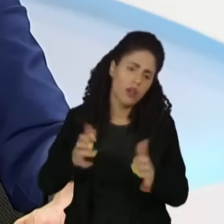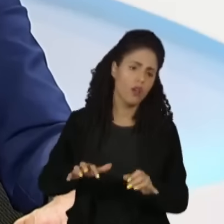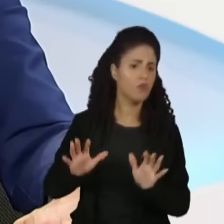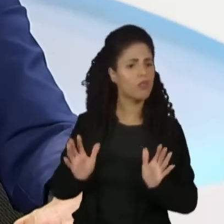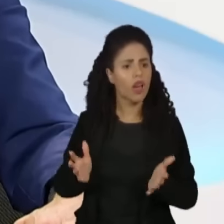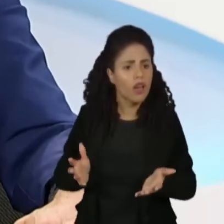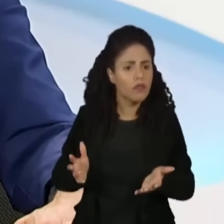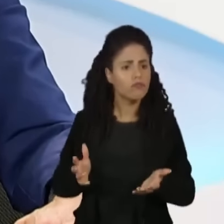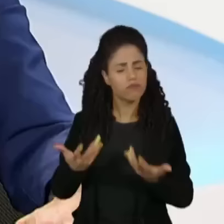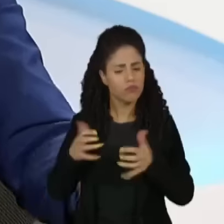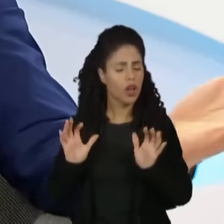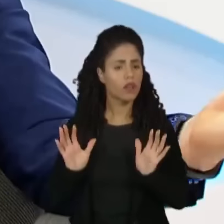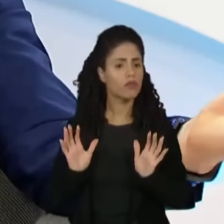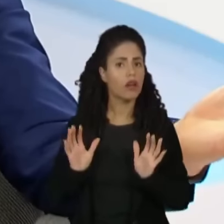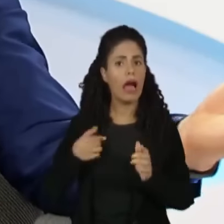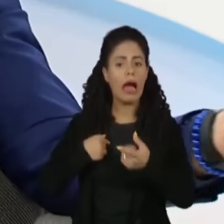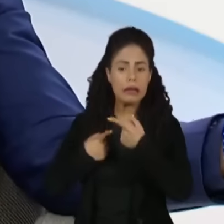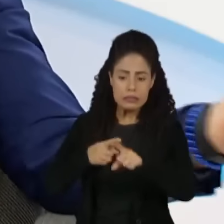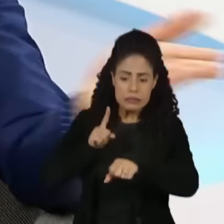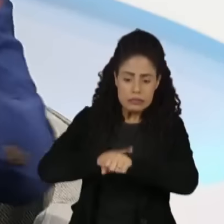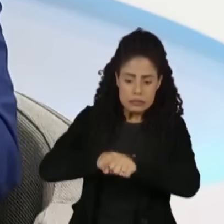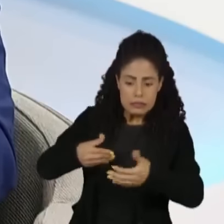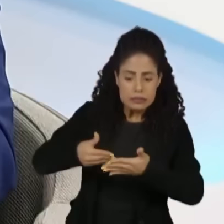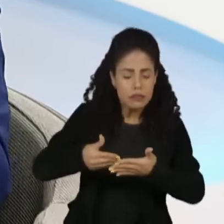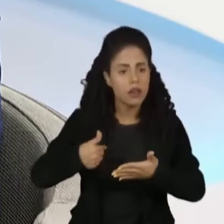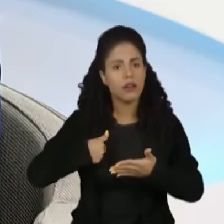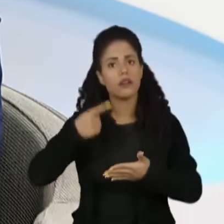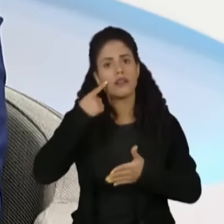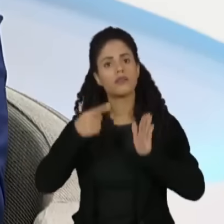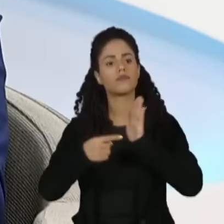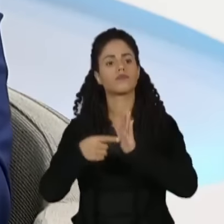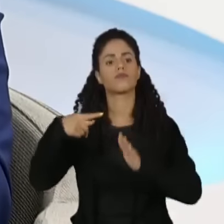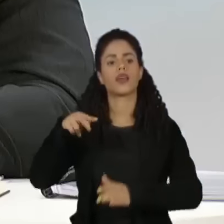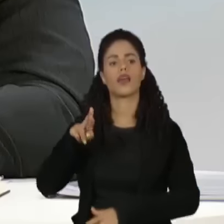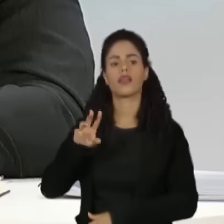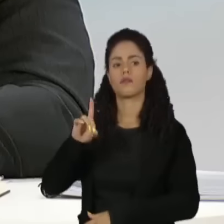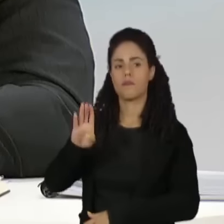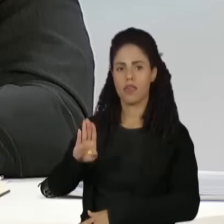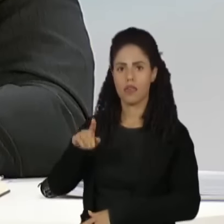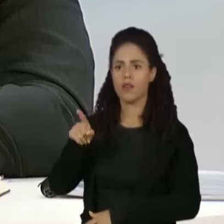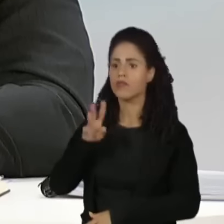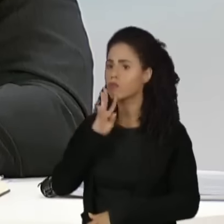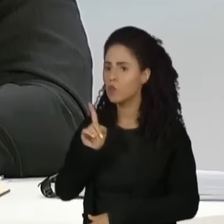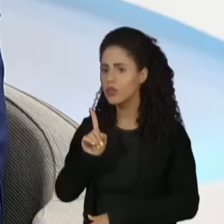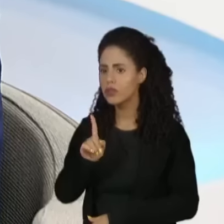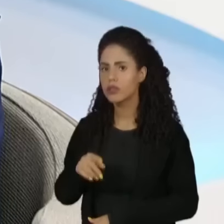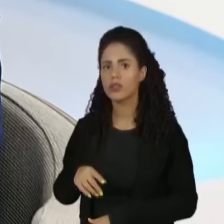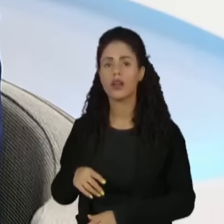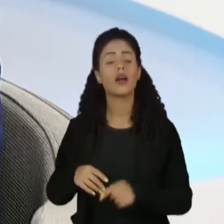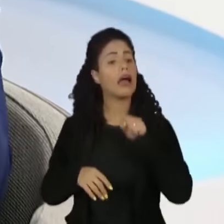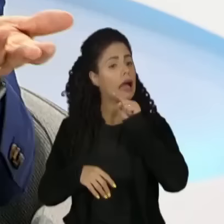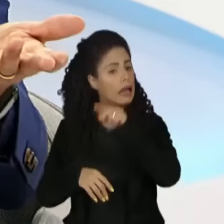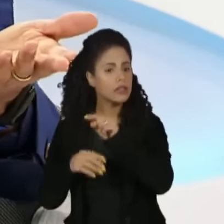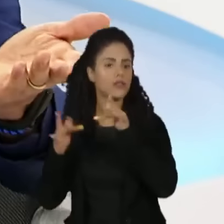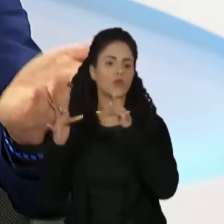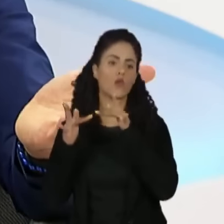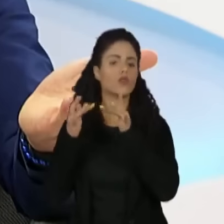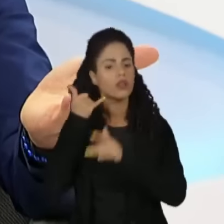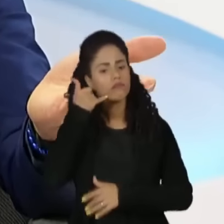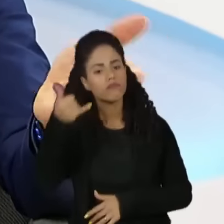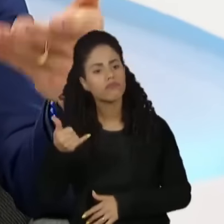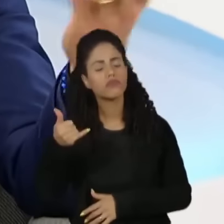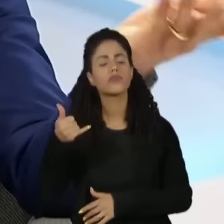ser candidato a prefeito? Aí, de última hora, aparece o PRTB. Mas você não conhecia, então... Não, conheci ele nessa... Foi esse contato, foi o próprio